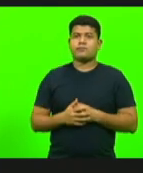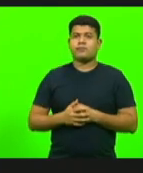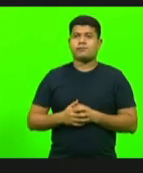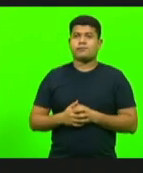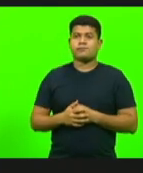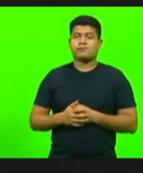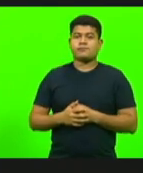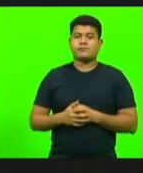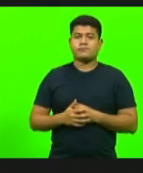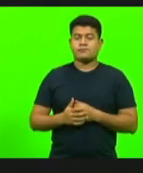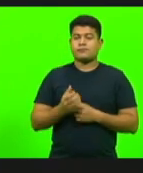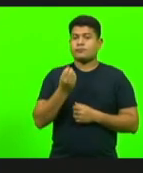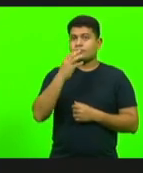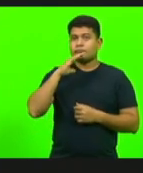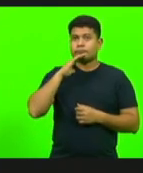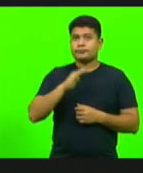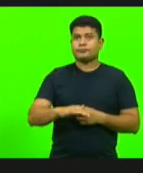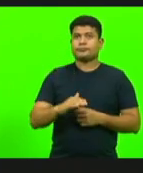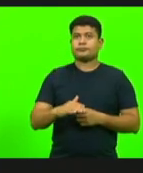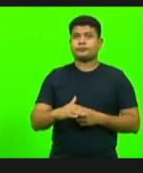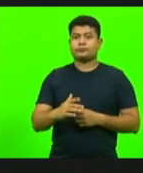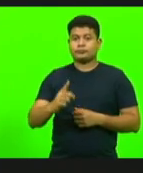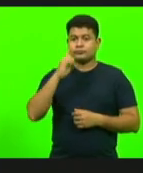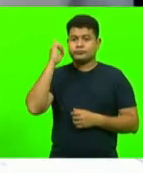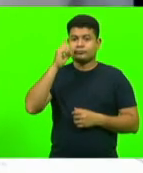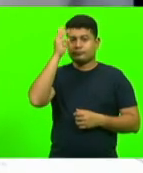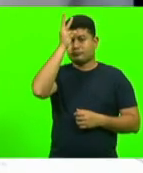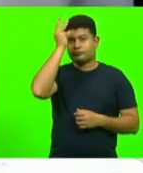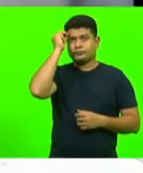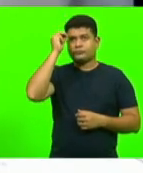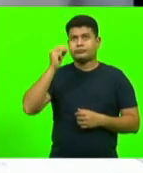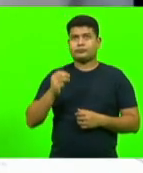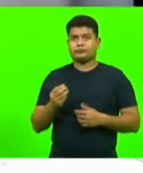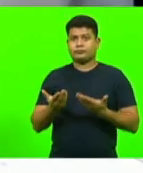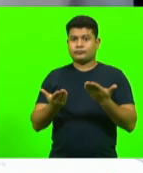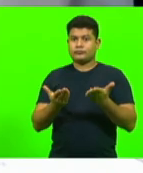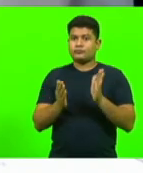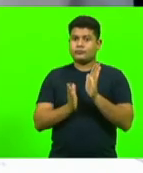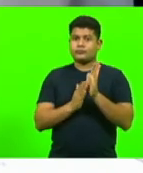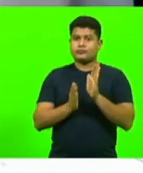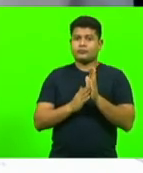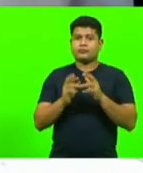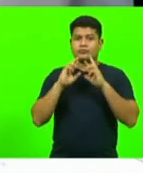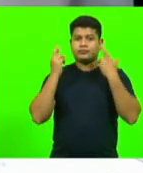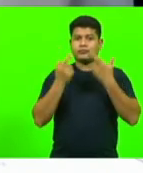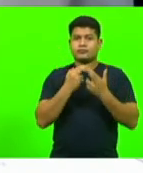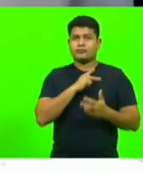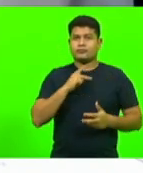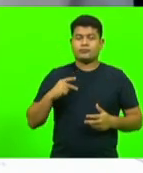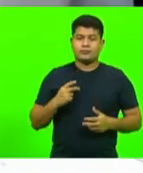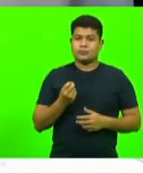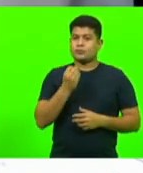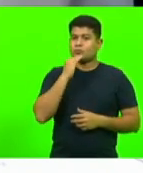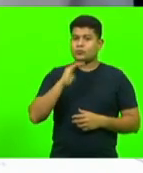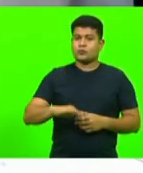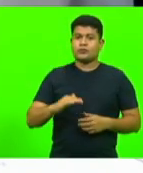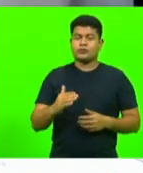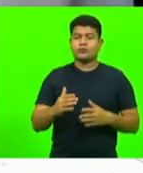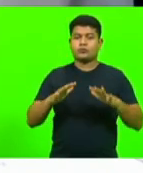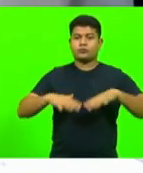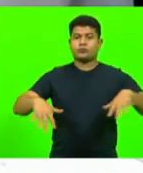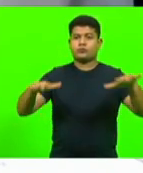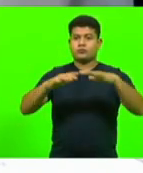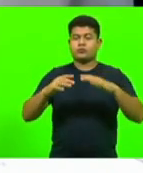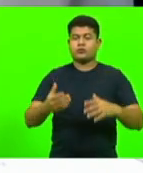Oi boa tarde deputada Luciane carminatti corrente aí dessa audiência pública Boa tarde a